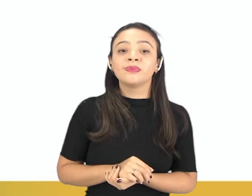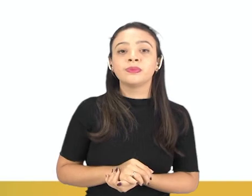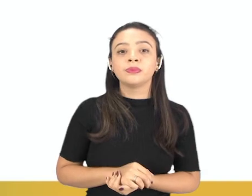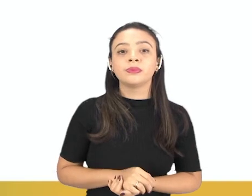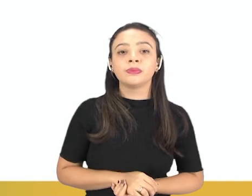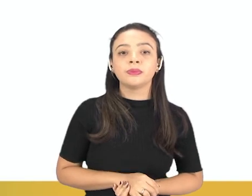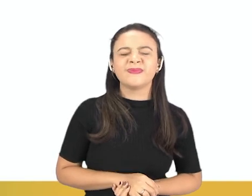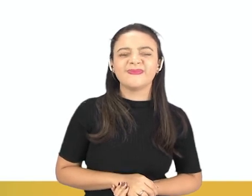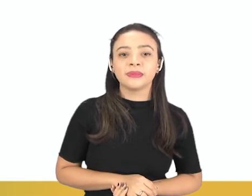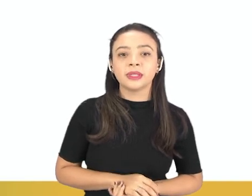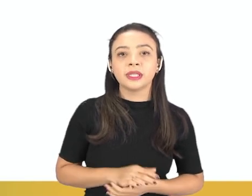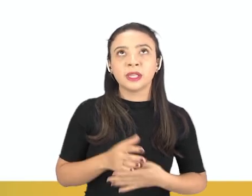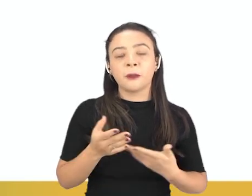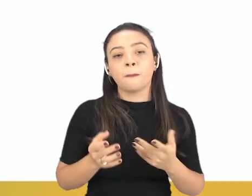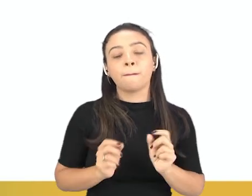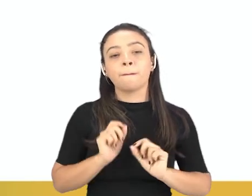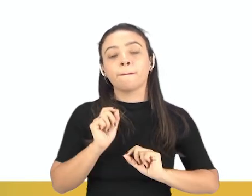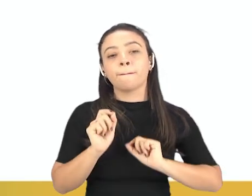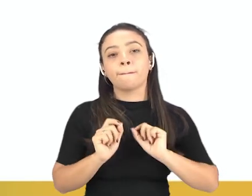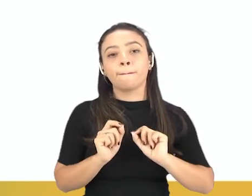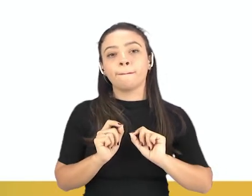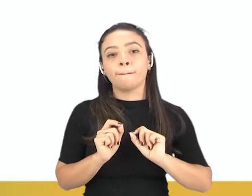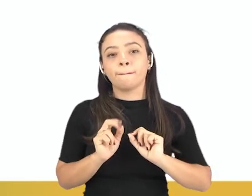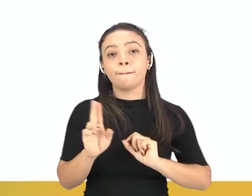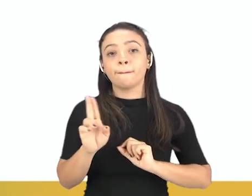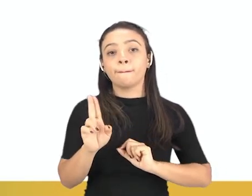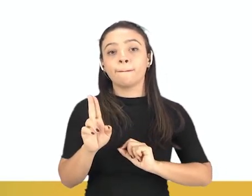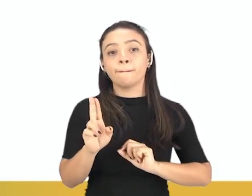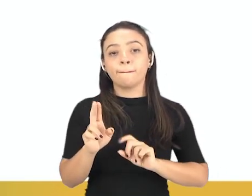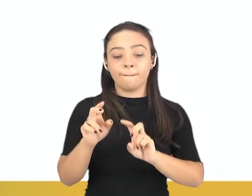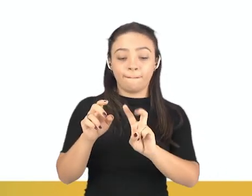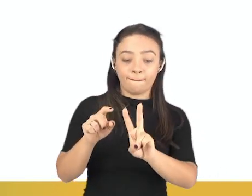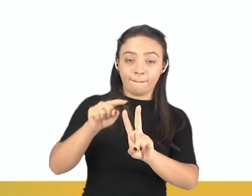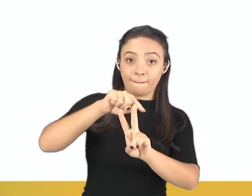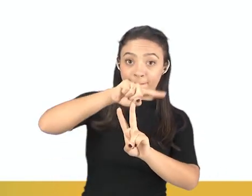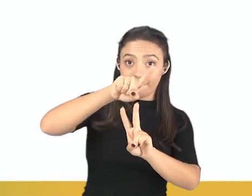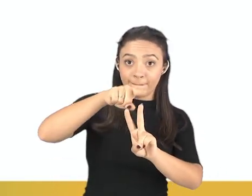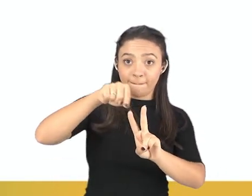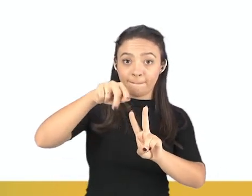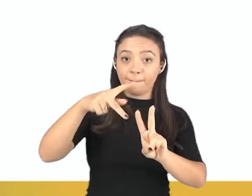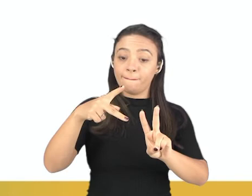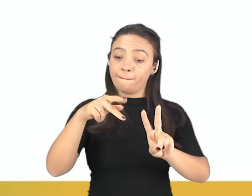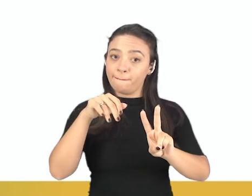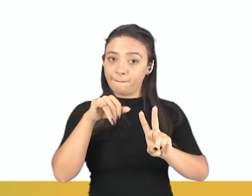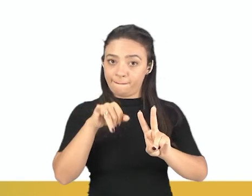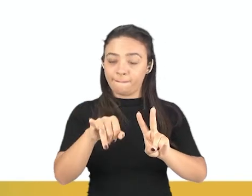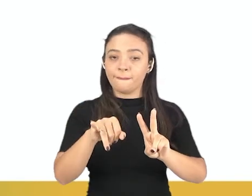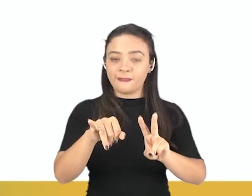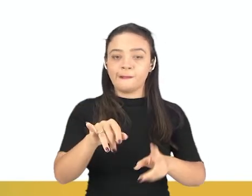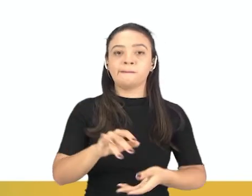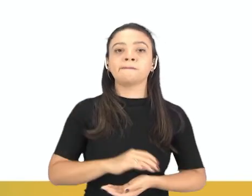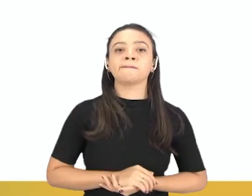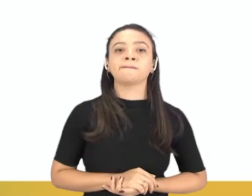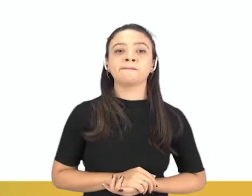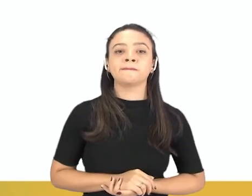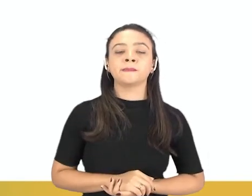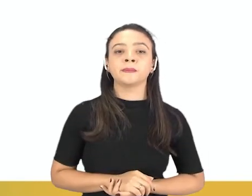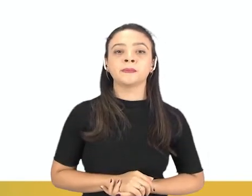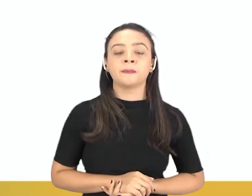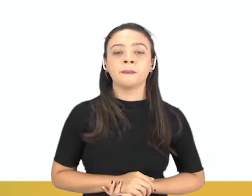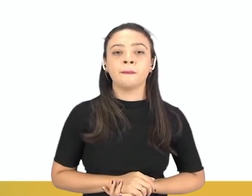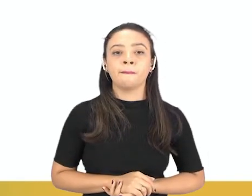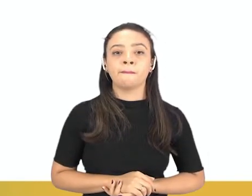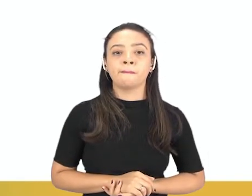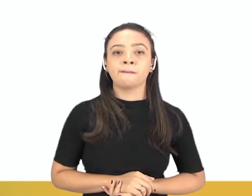constante que a gente está falando é o chamado e famoso número pi representado pelo símbolo né por essa letra grega e que